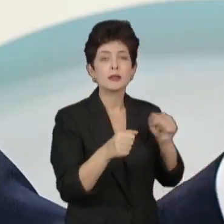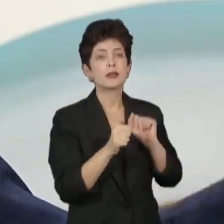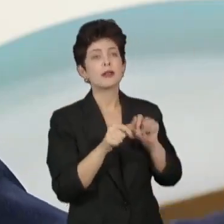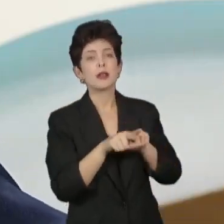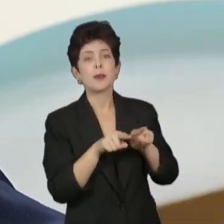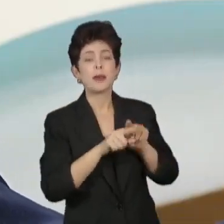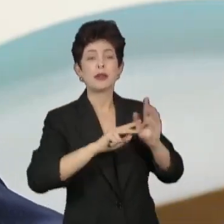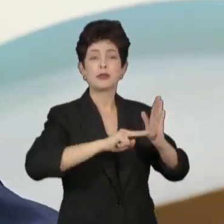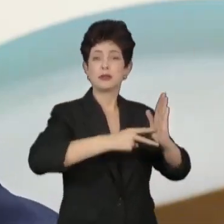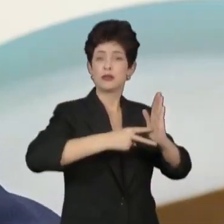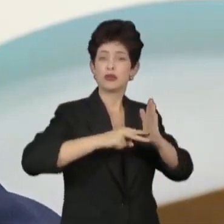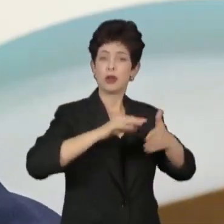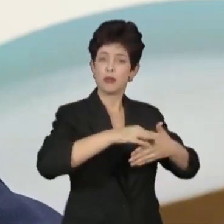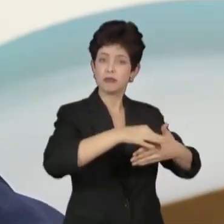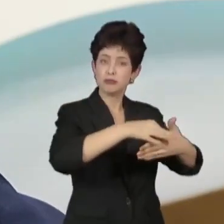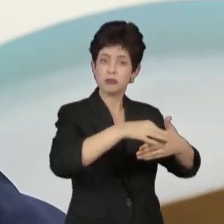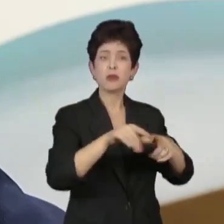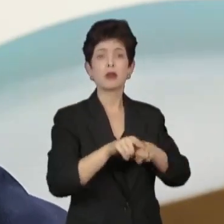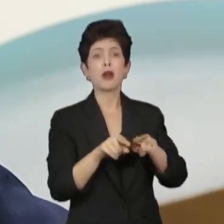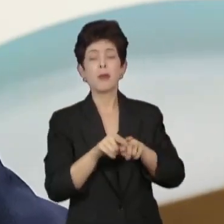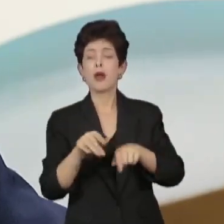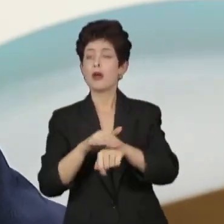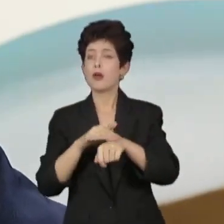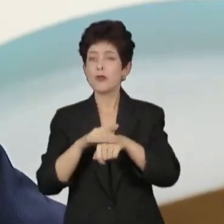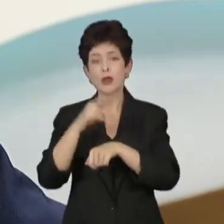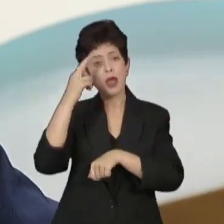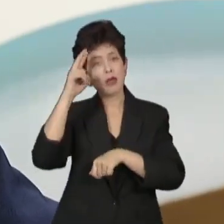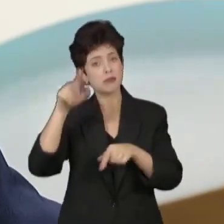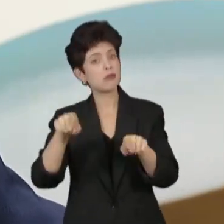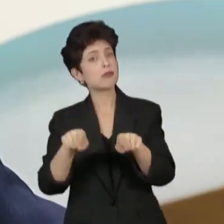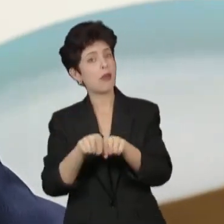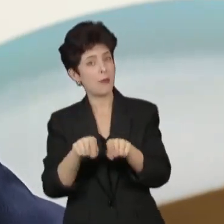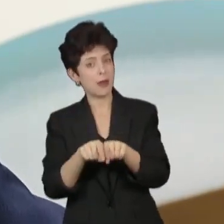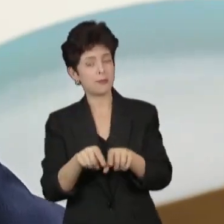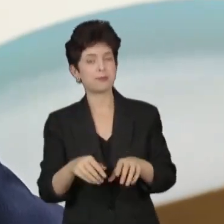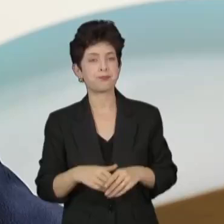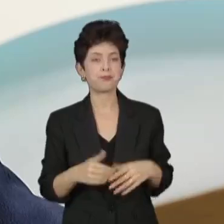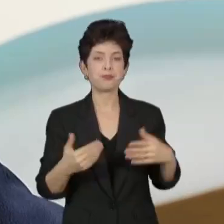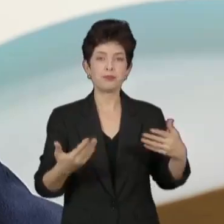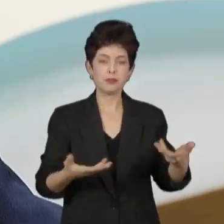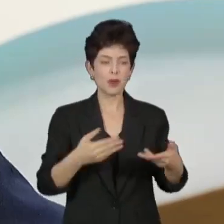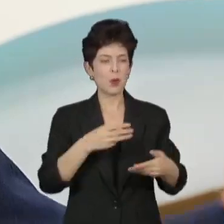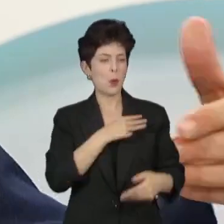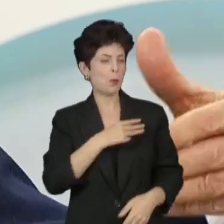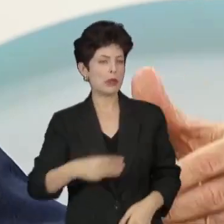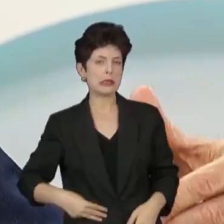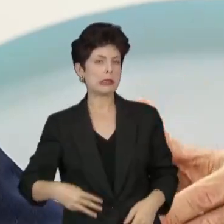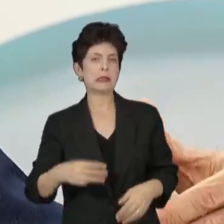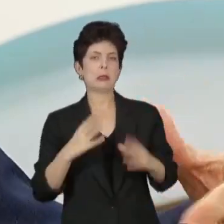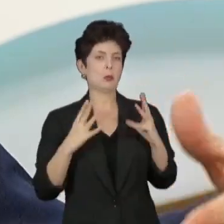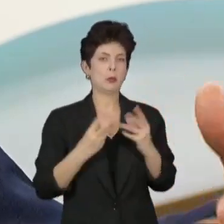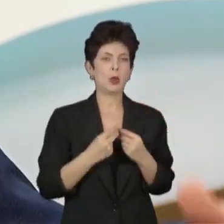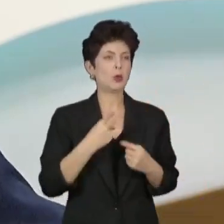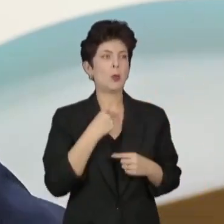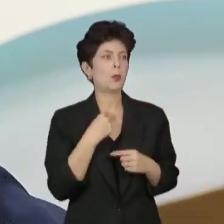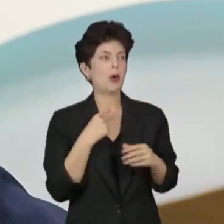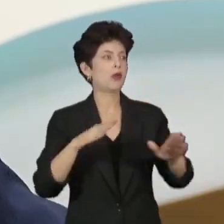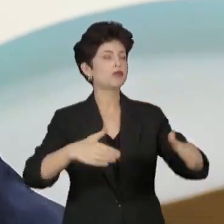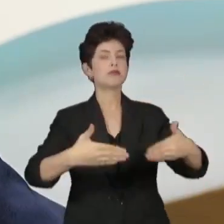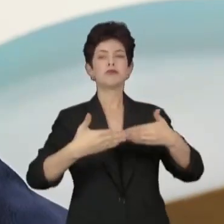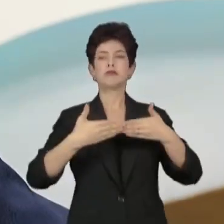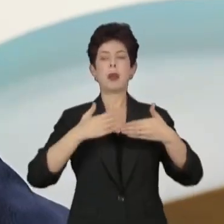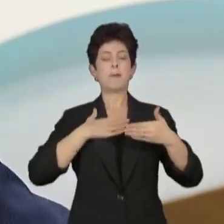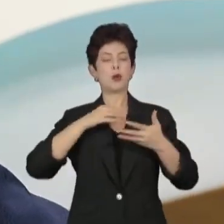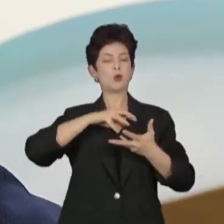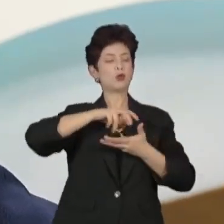com sindicalistas e nós conversamos com empresários. Portanto, o ministro não pode viver encastelado num mundo